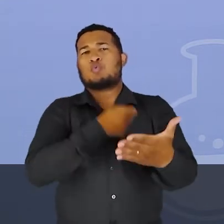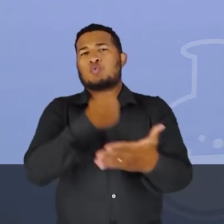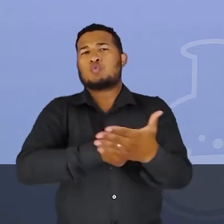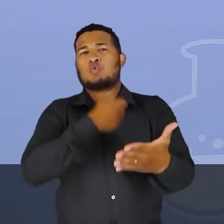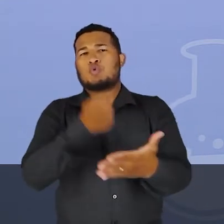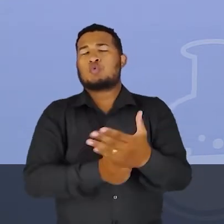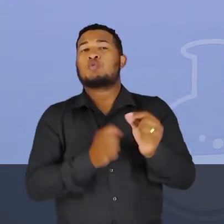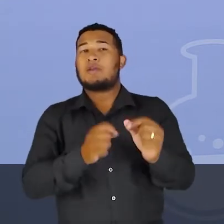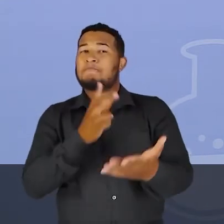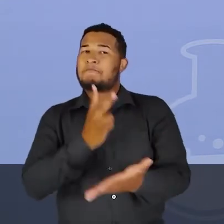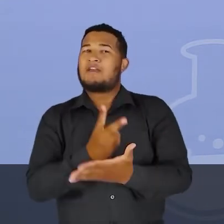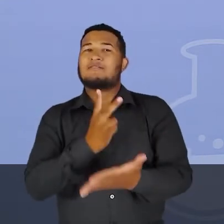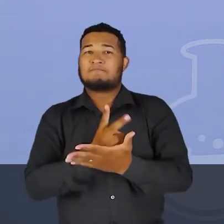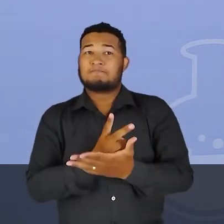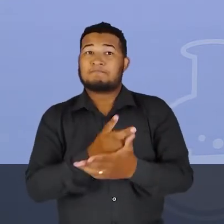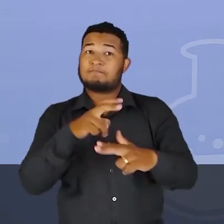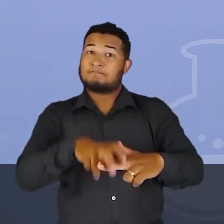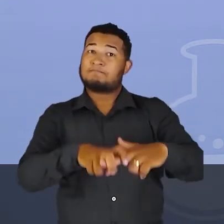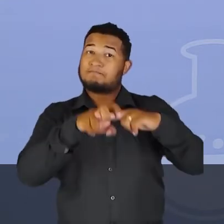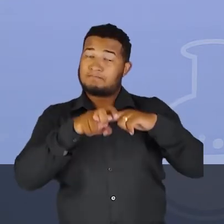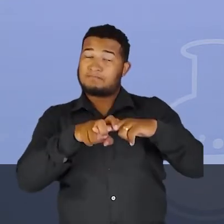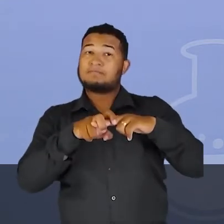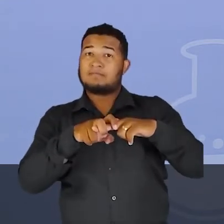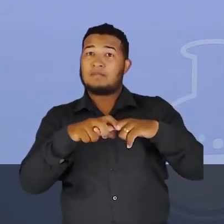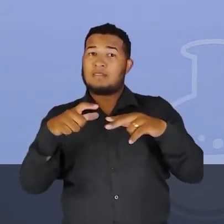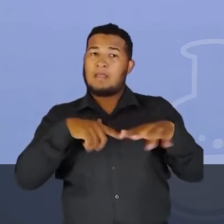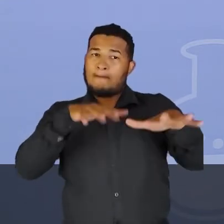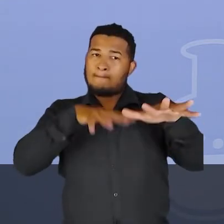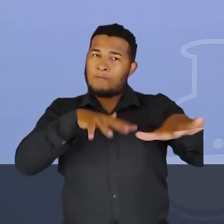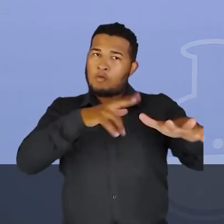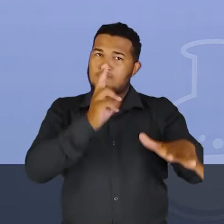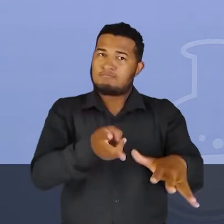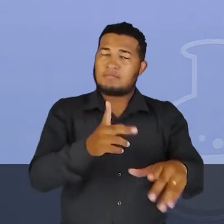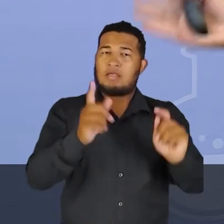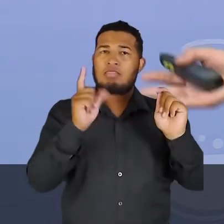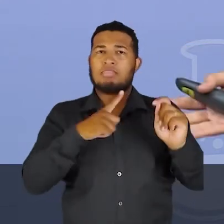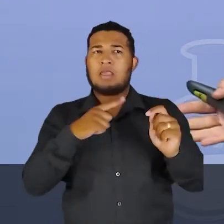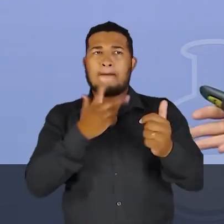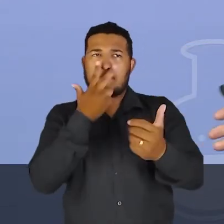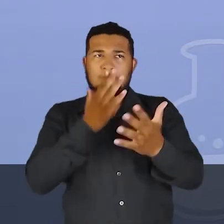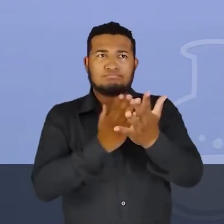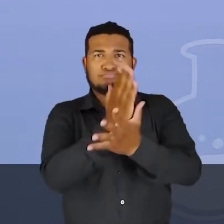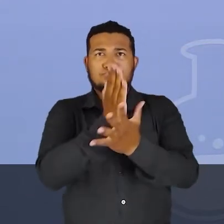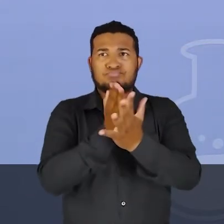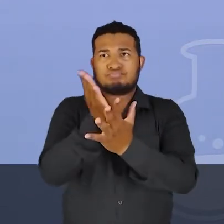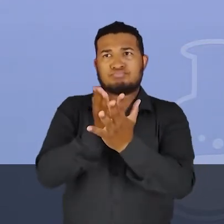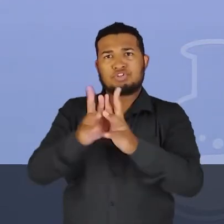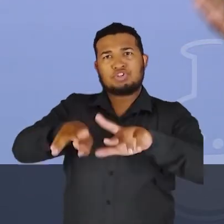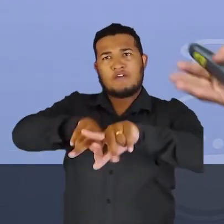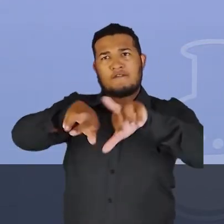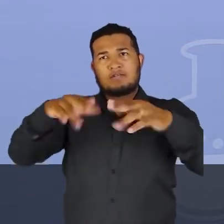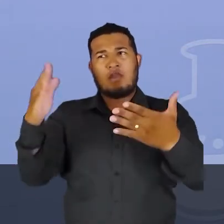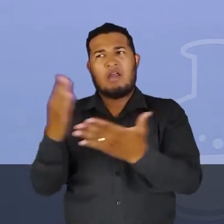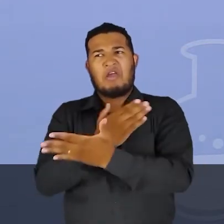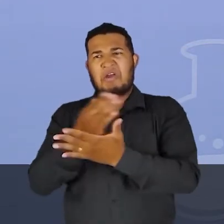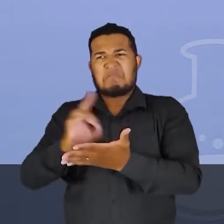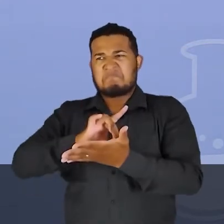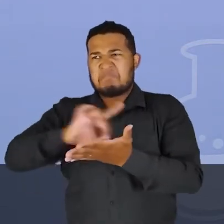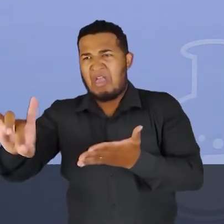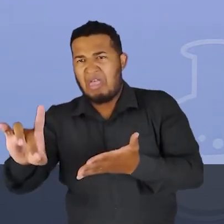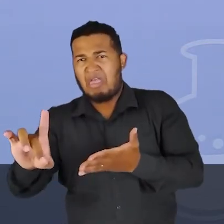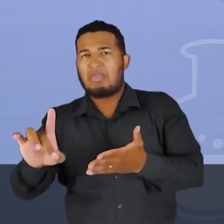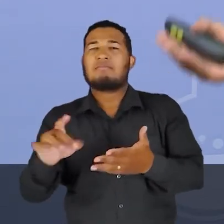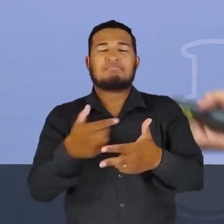mesma causa. Por isso mesmo, dentro de um mesmo movimento, a gente pode ter vertentes diferentes. Pessoas mais radicais, menos